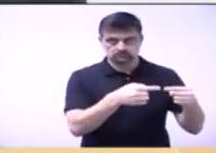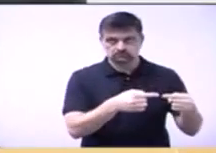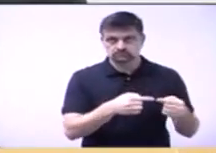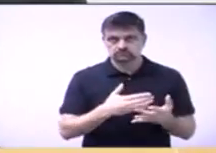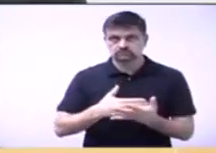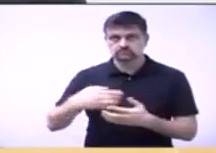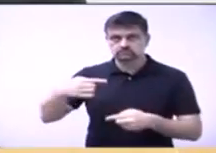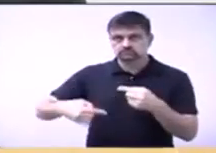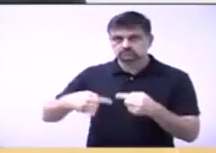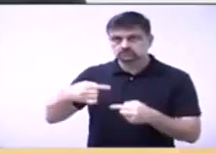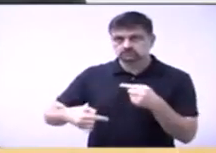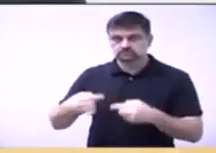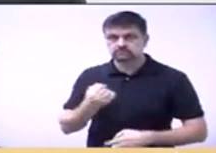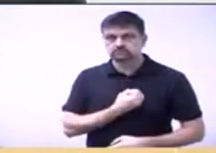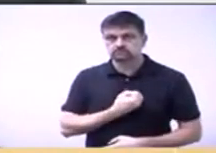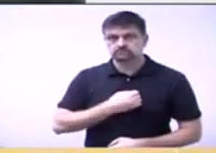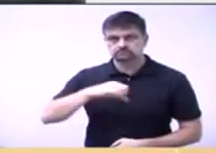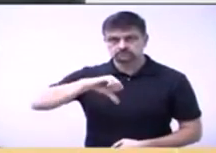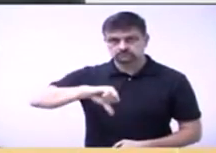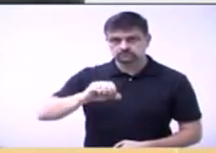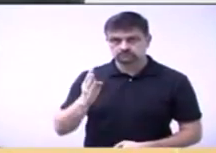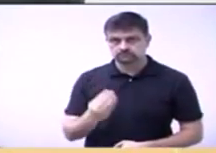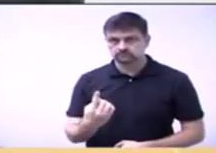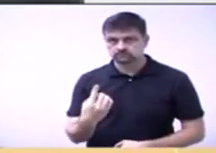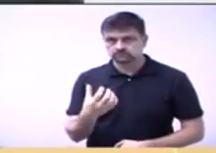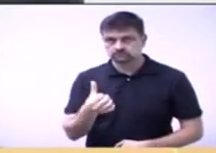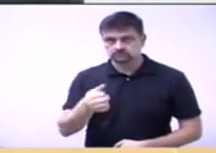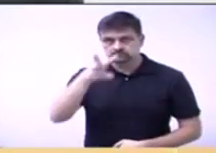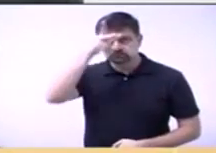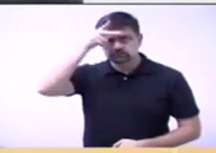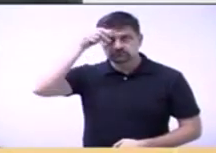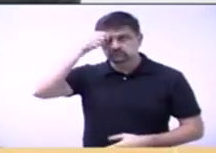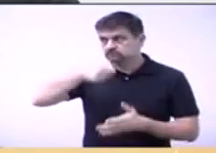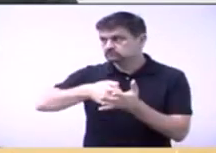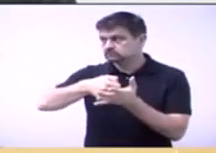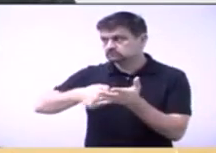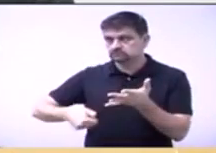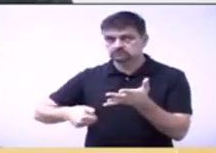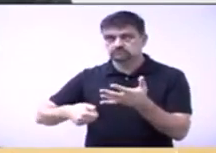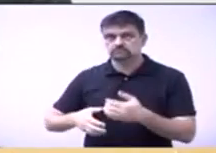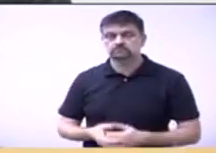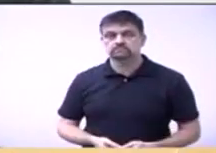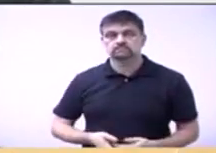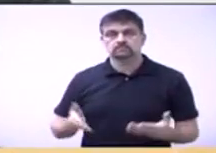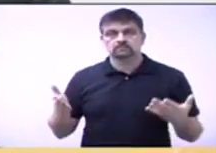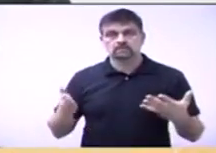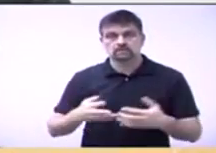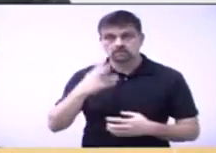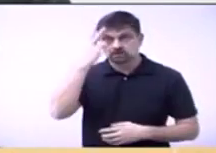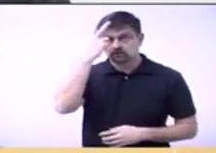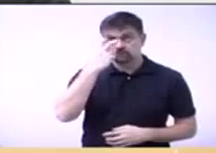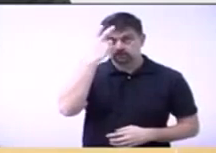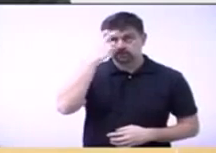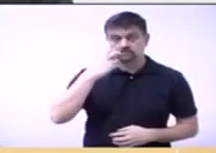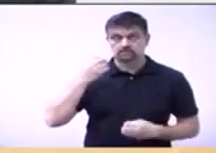discussão, projeto de lei número 09/16 do Executivo. Com a palavra, vereador Fábio